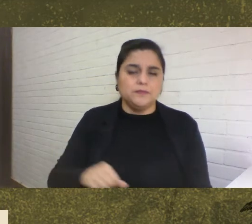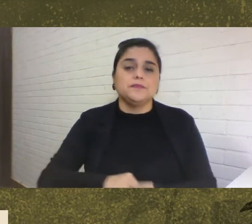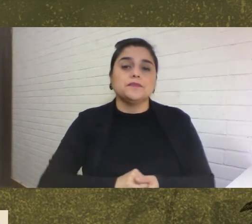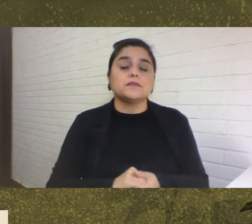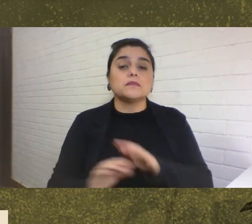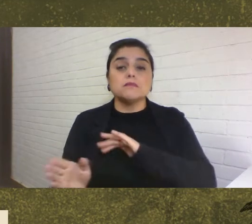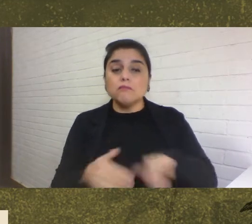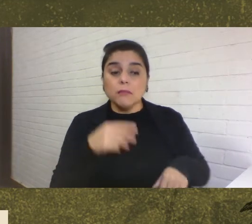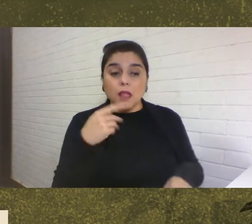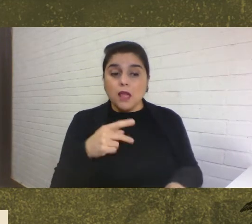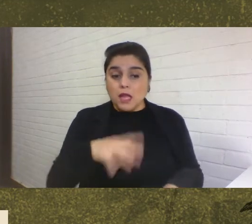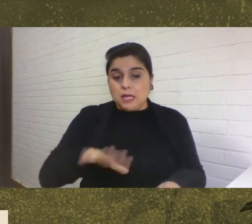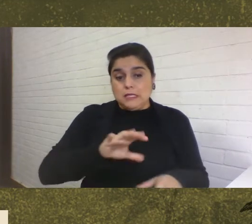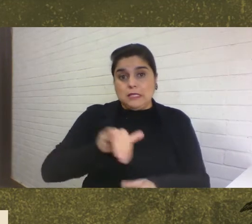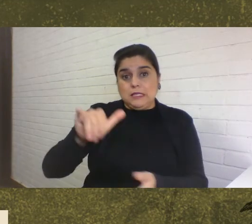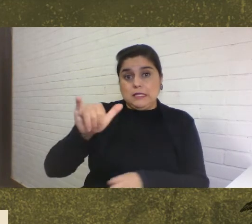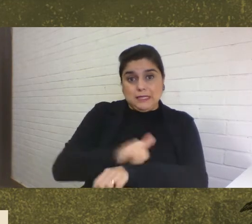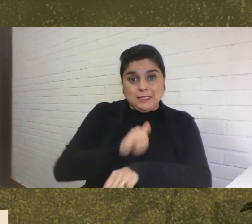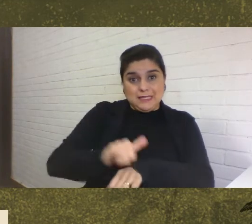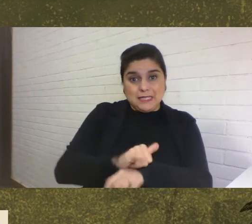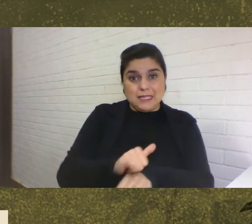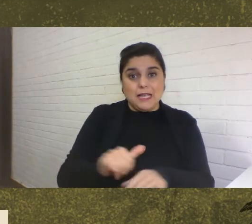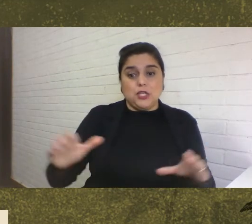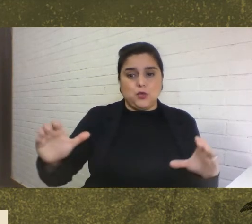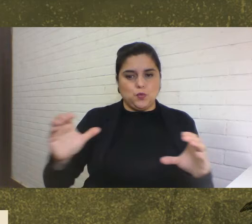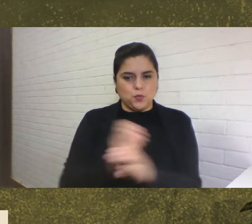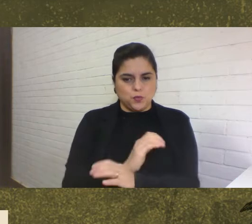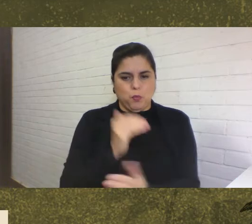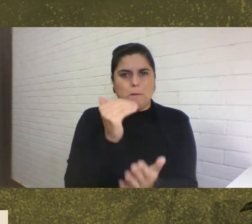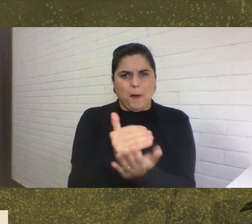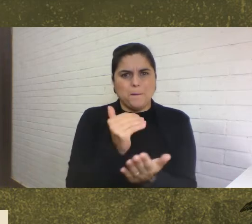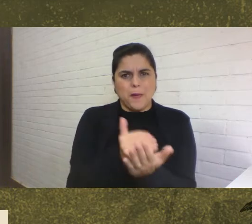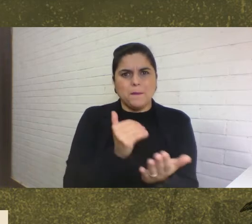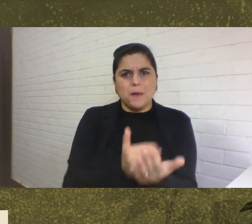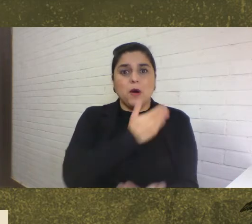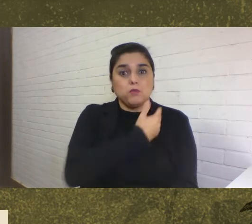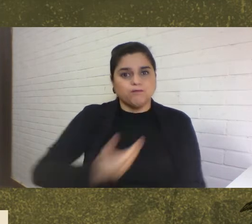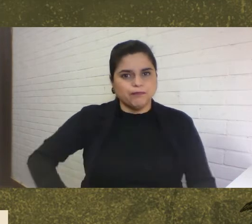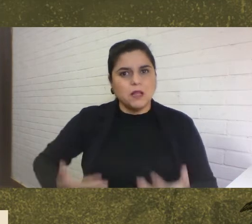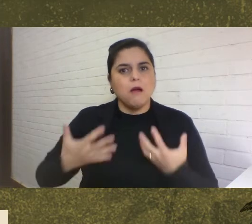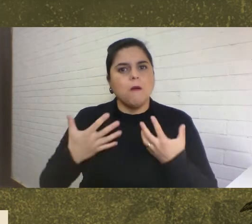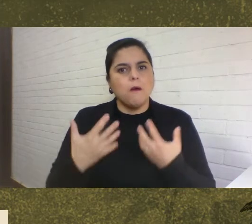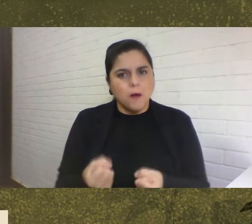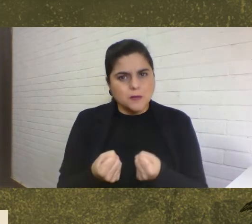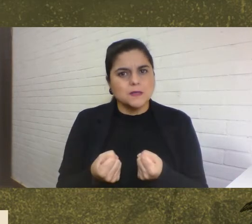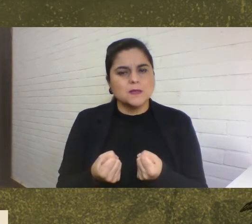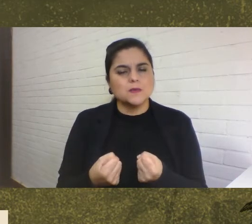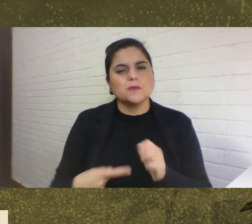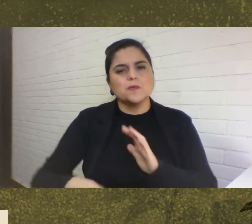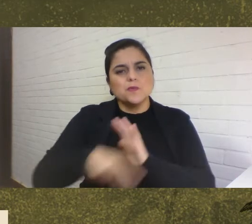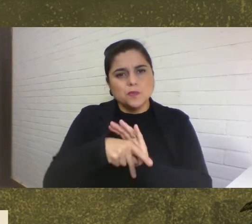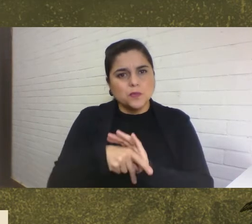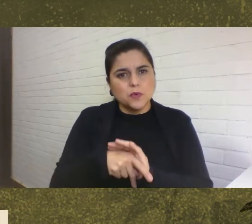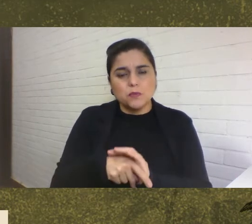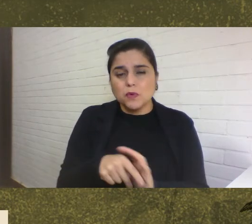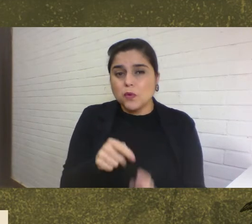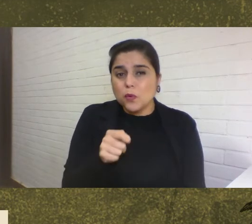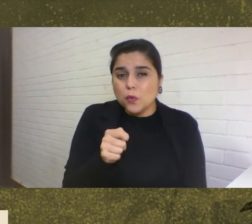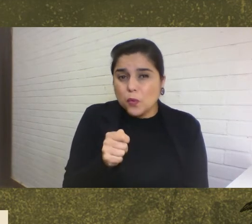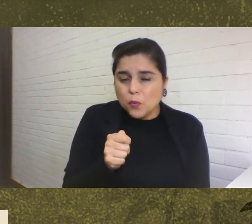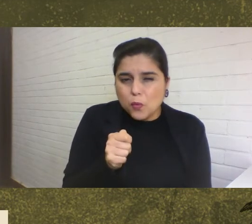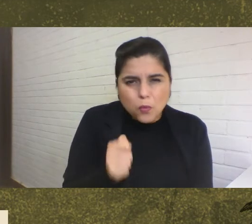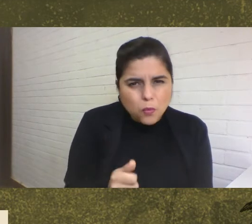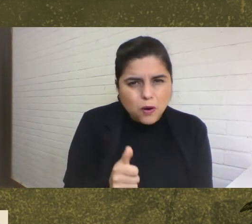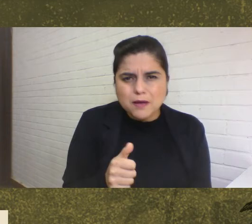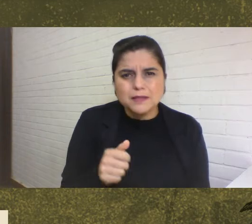pacote completo, no seu todo, pelo Governo. Foi quase ipsis verbis aquilo que nós